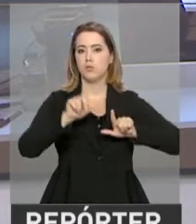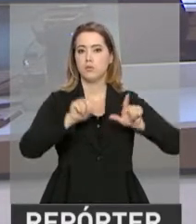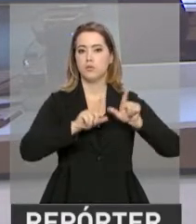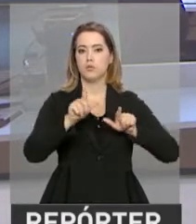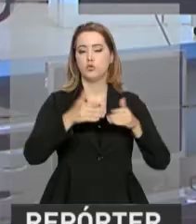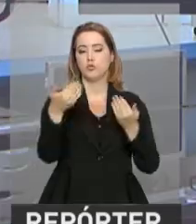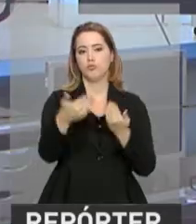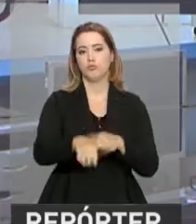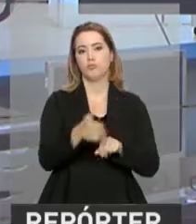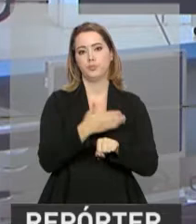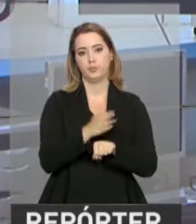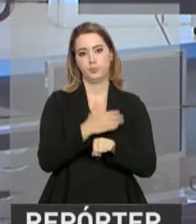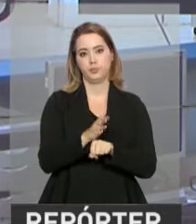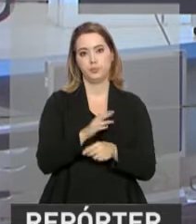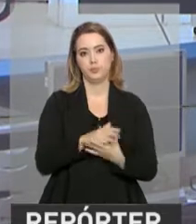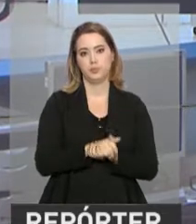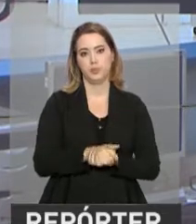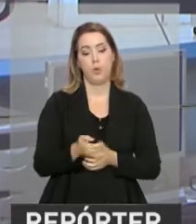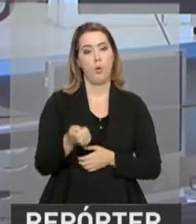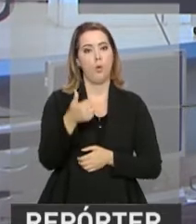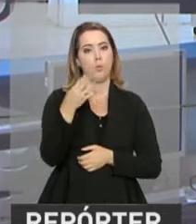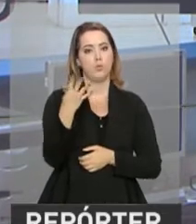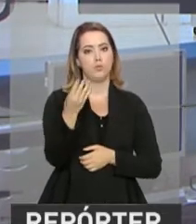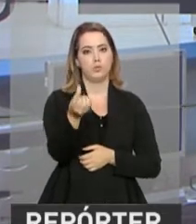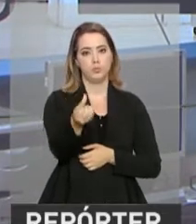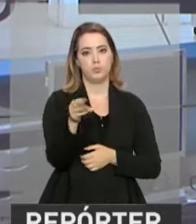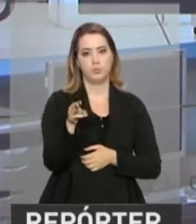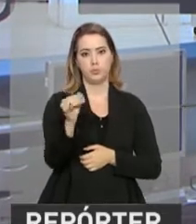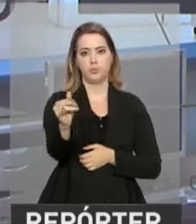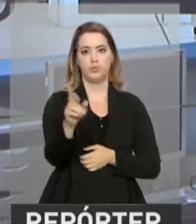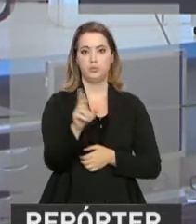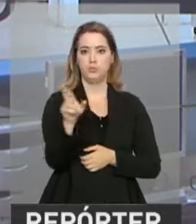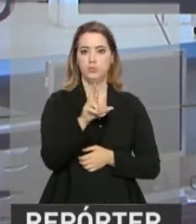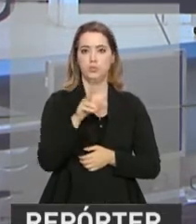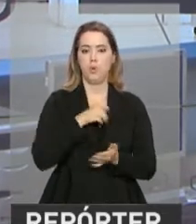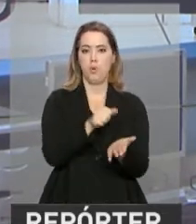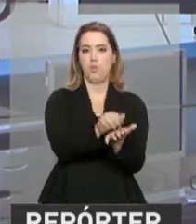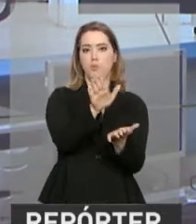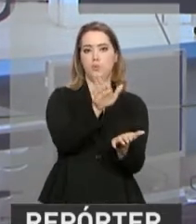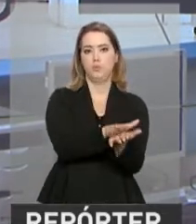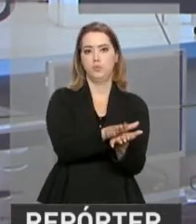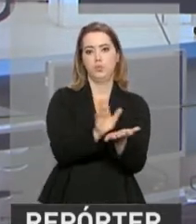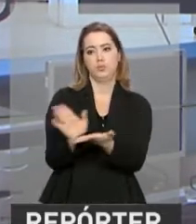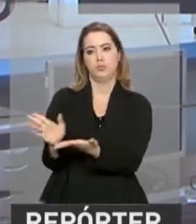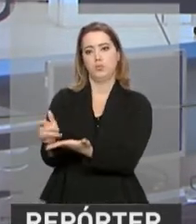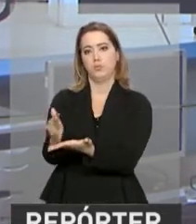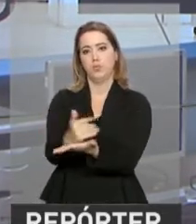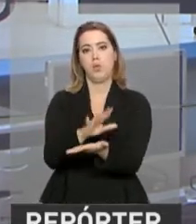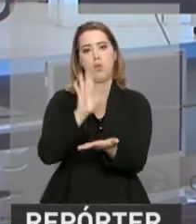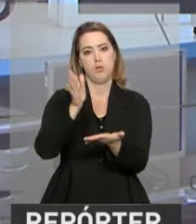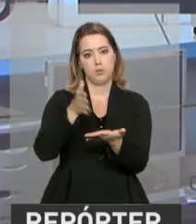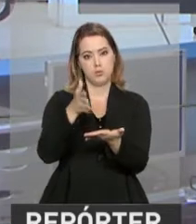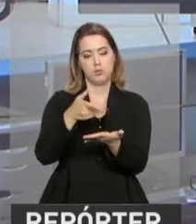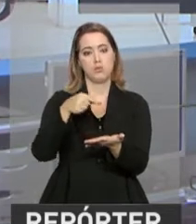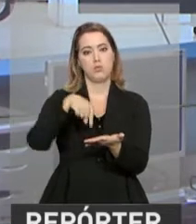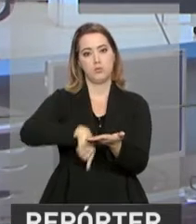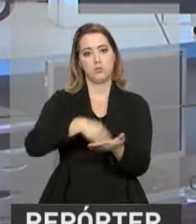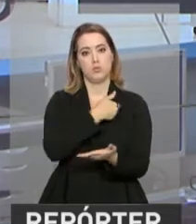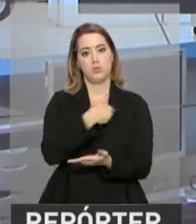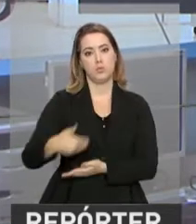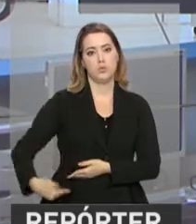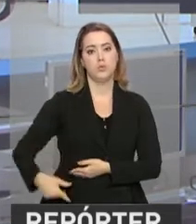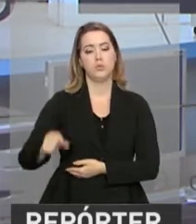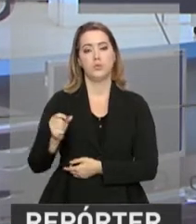simulados quase 46 bilhões de reais em multas impostos já foram arrecadados pelo governo com a